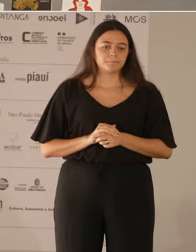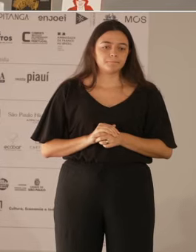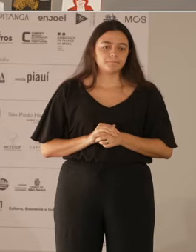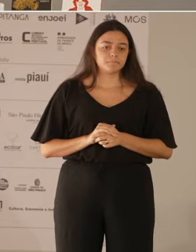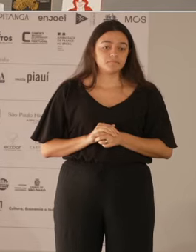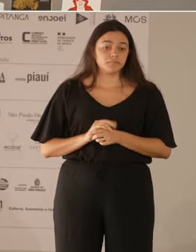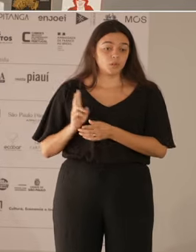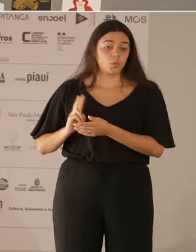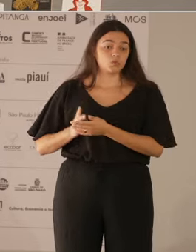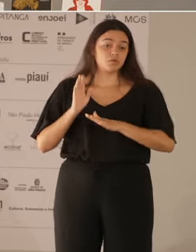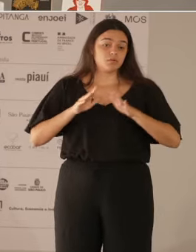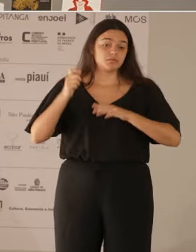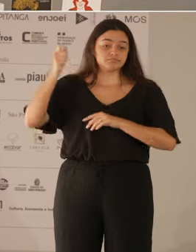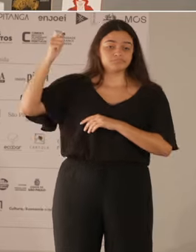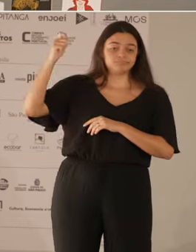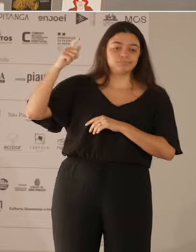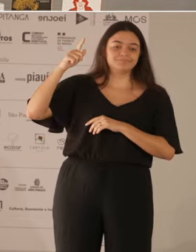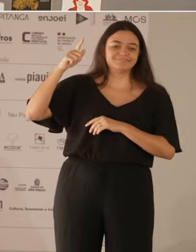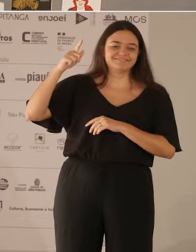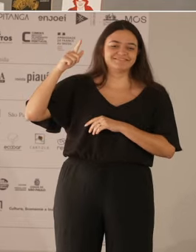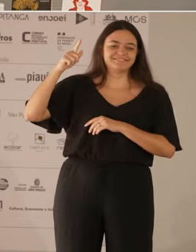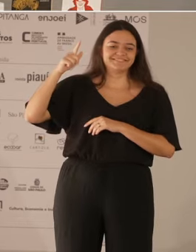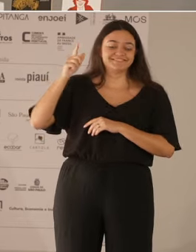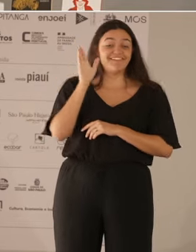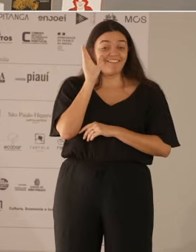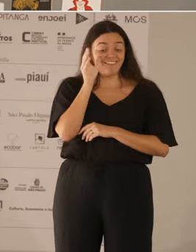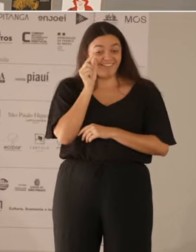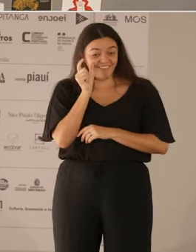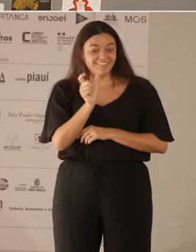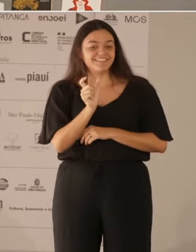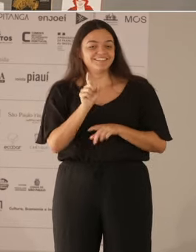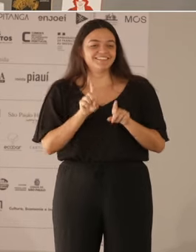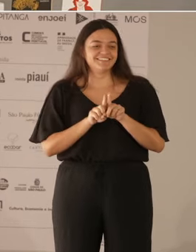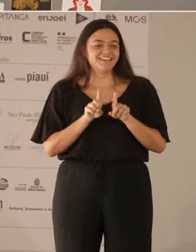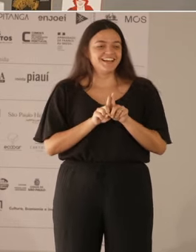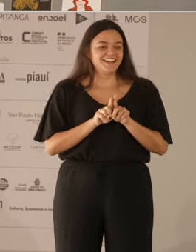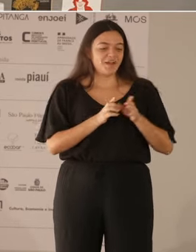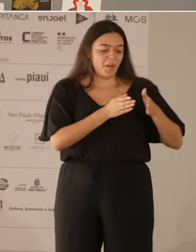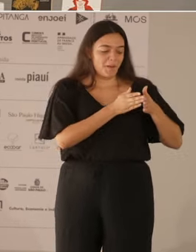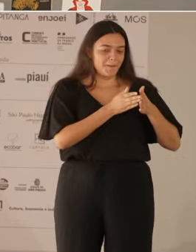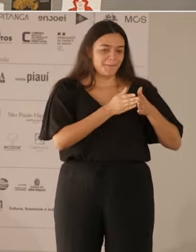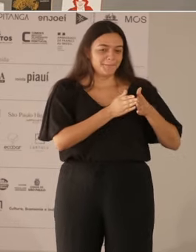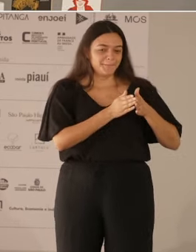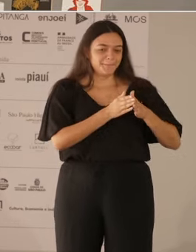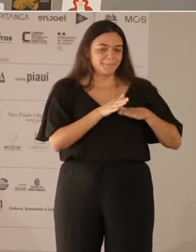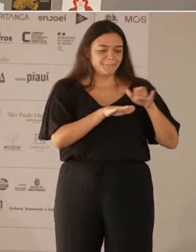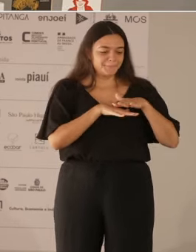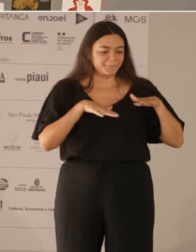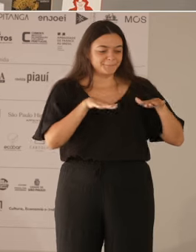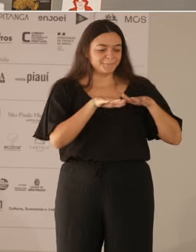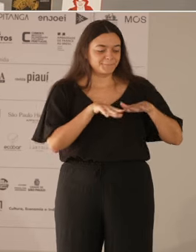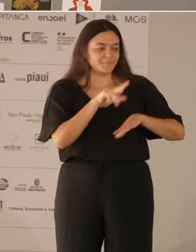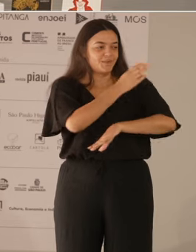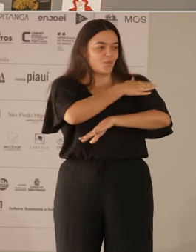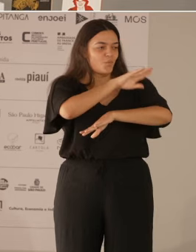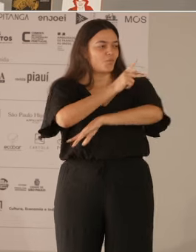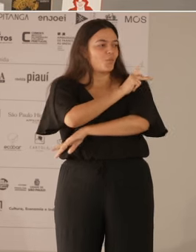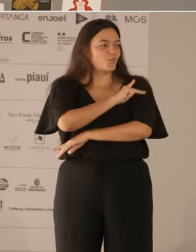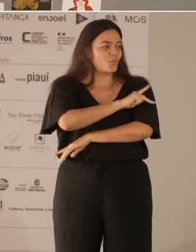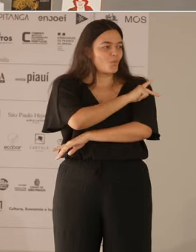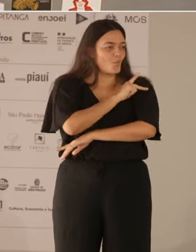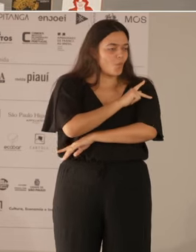estiver brilhando, né? É interessante, você falou, que para quem for à região da Serra da Capivara, eu recomendo conhecerem também o Museu